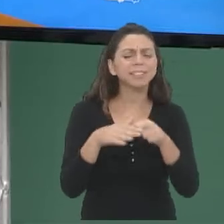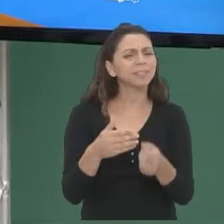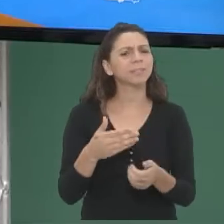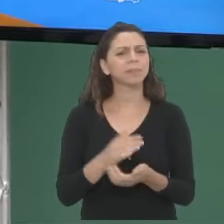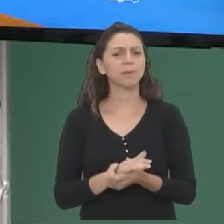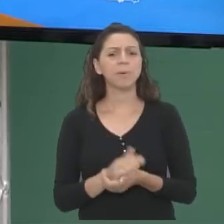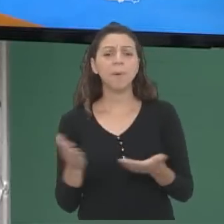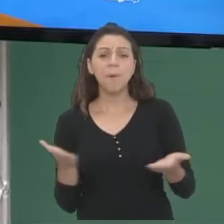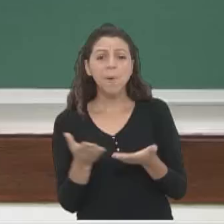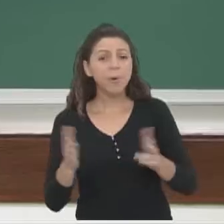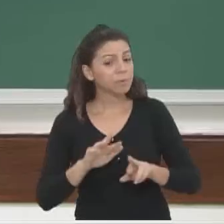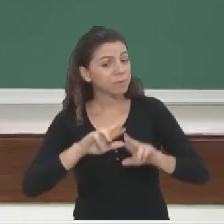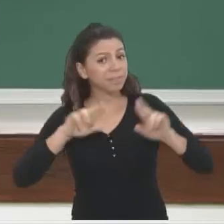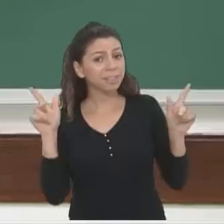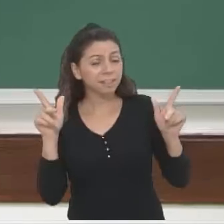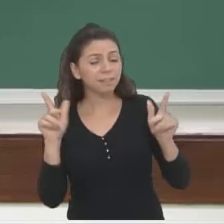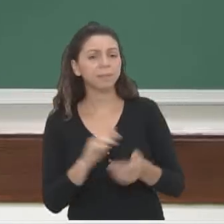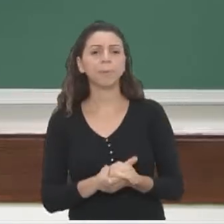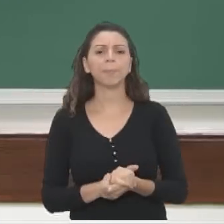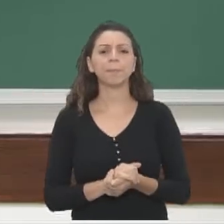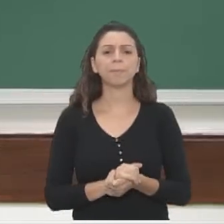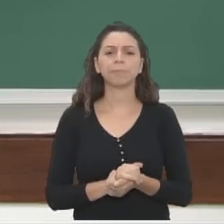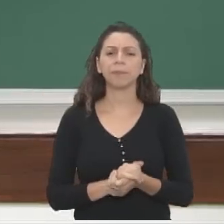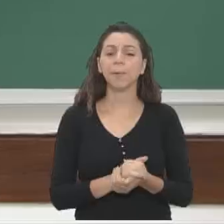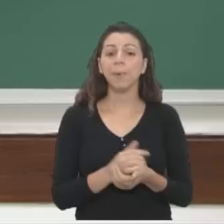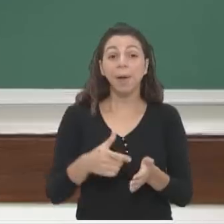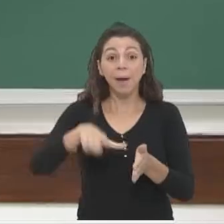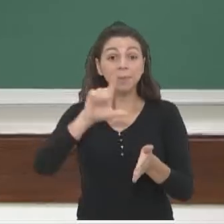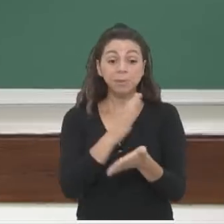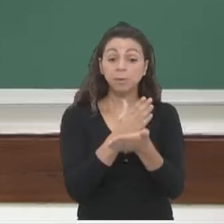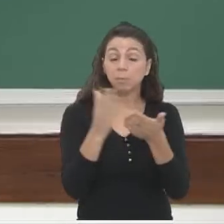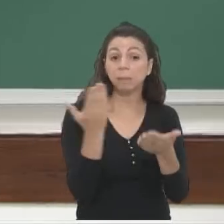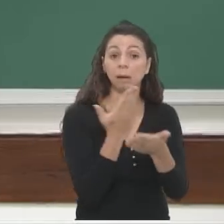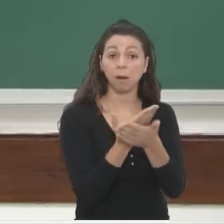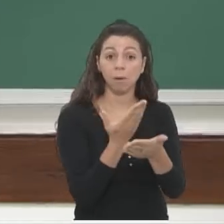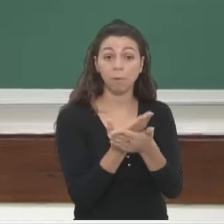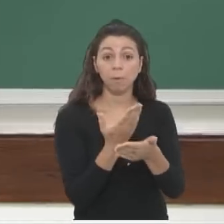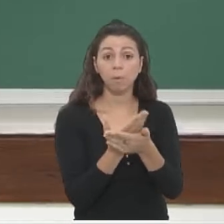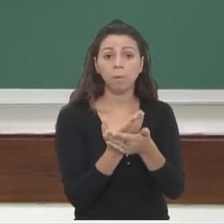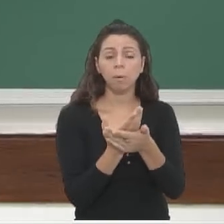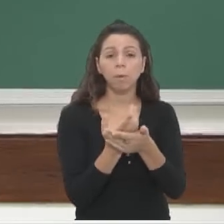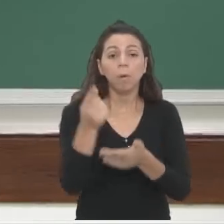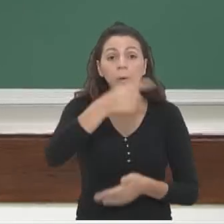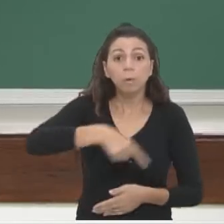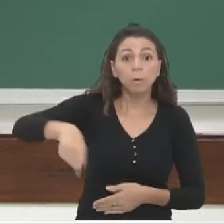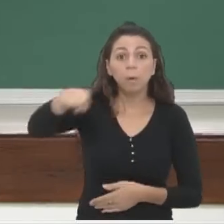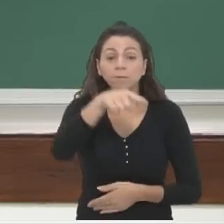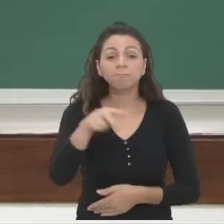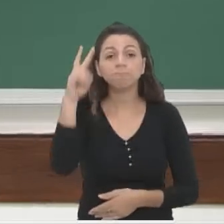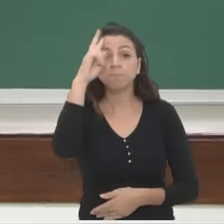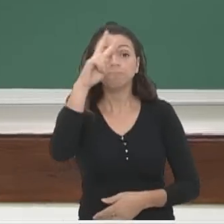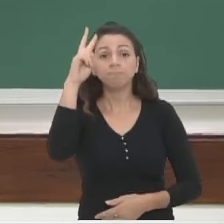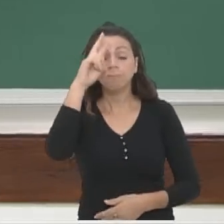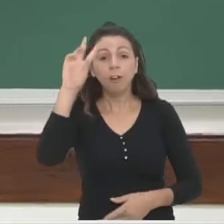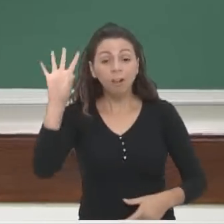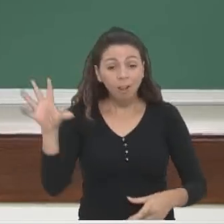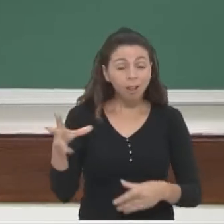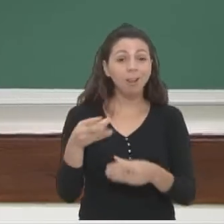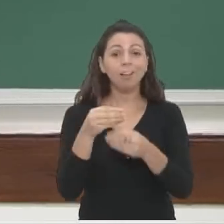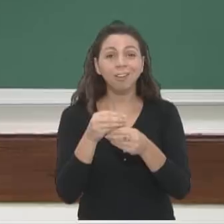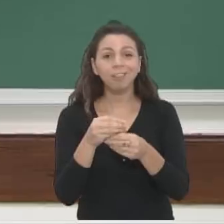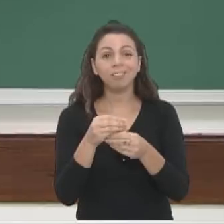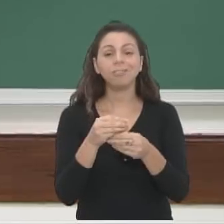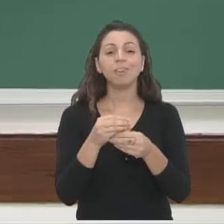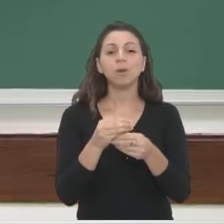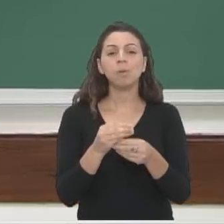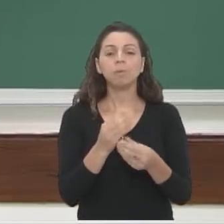não vai ser diferente. Mas antes da gente começar a nossa aula de hoje, a gente vai fazer aquele relembrado. Lembra que toda vez que